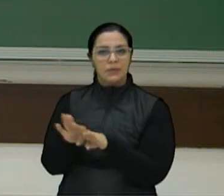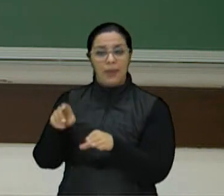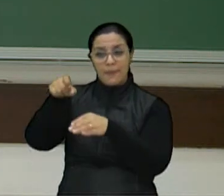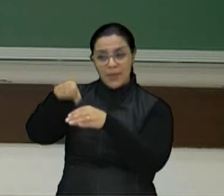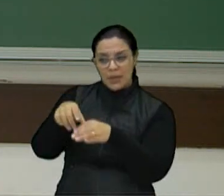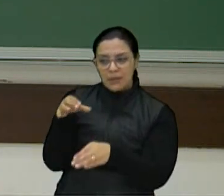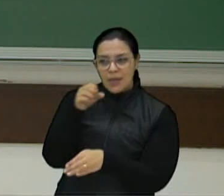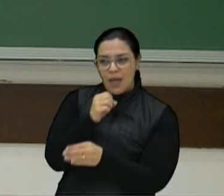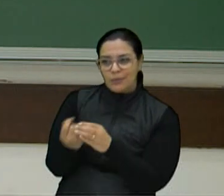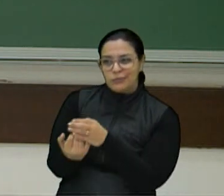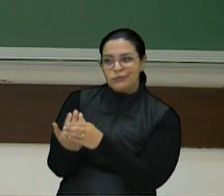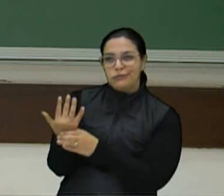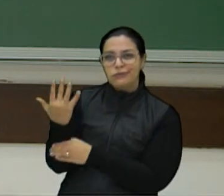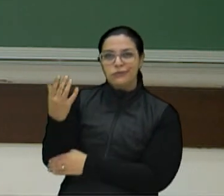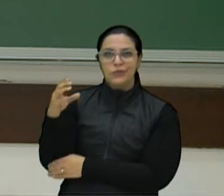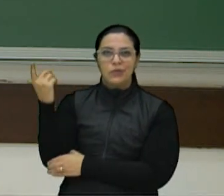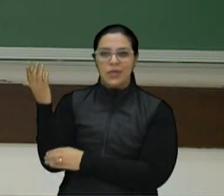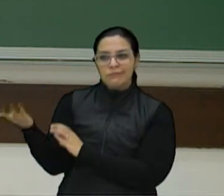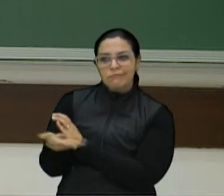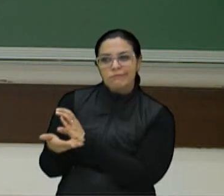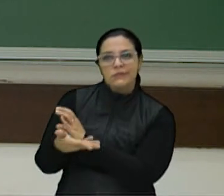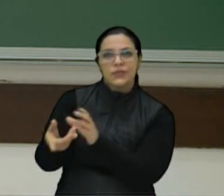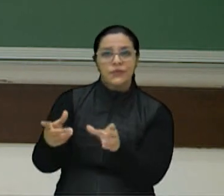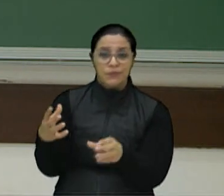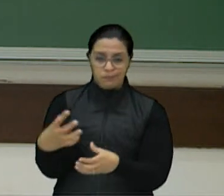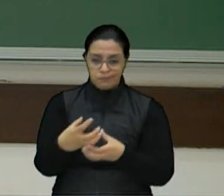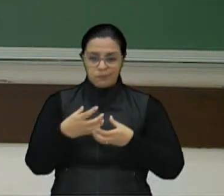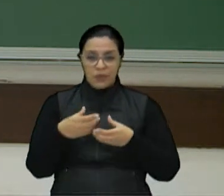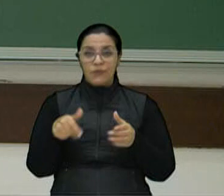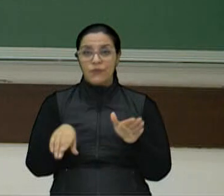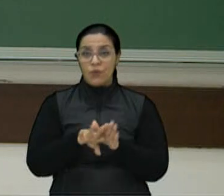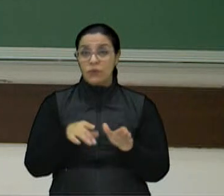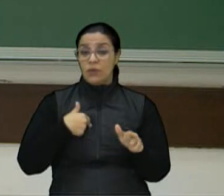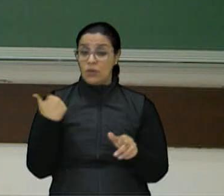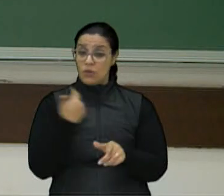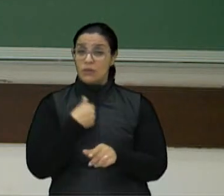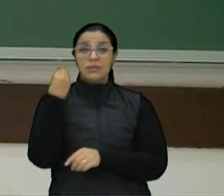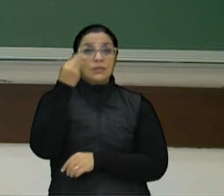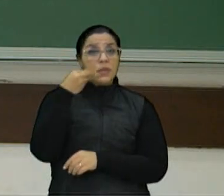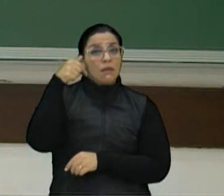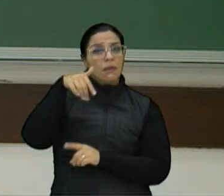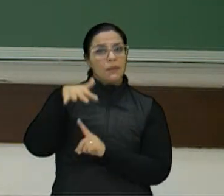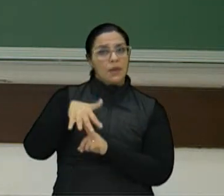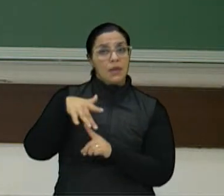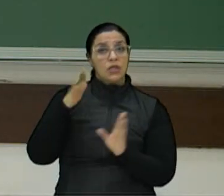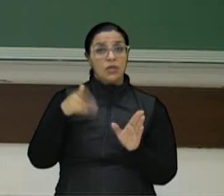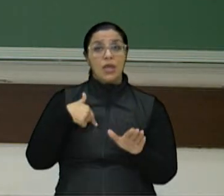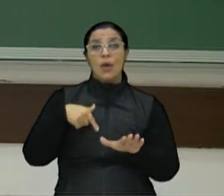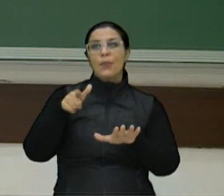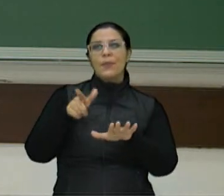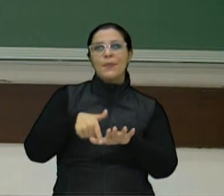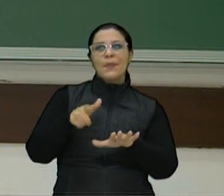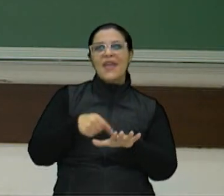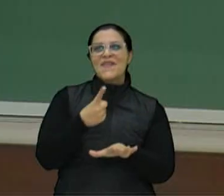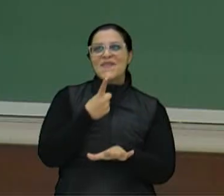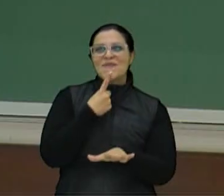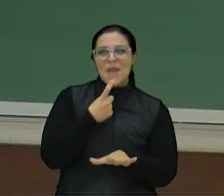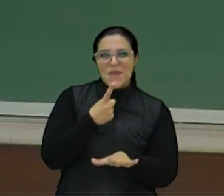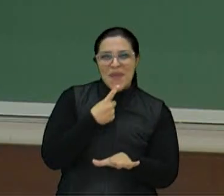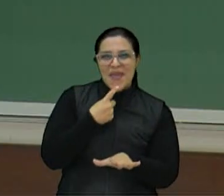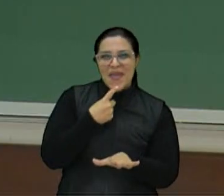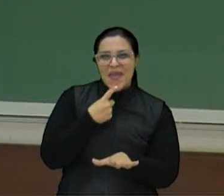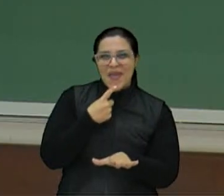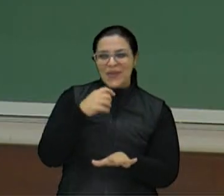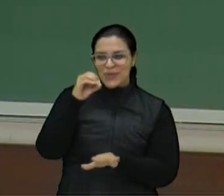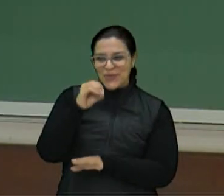Mas claro que tem outras de ciclo curto. Esses são dois exemplos mais próximos a nós. Eu que sou pé vermelho do